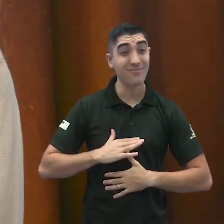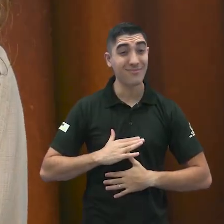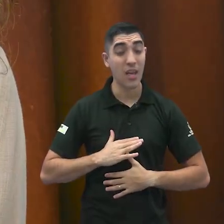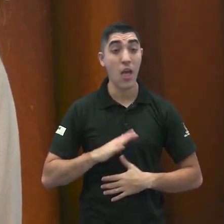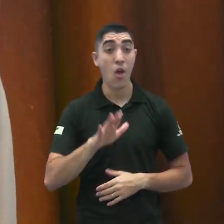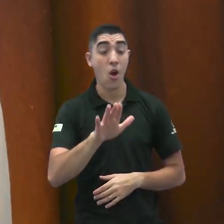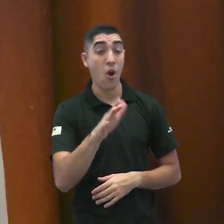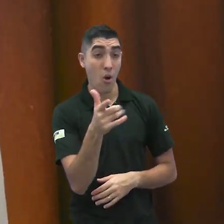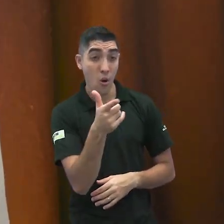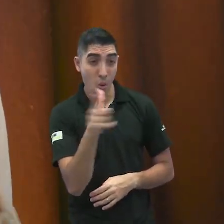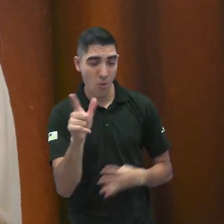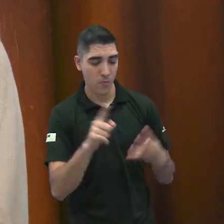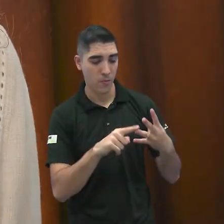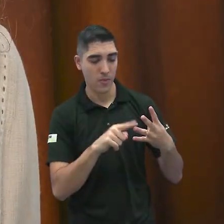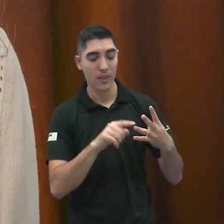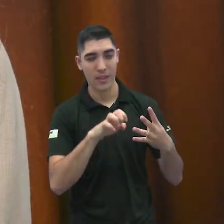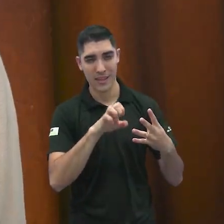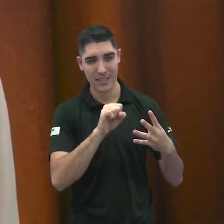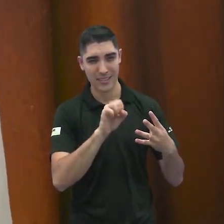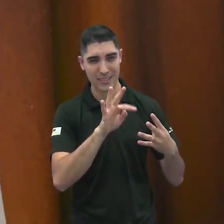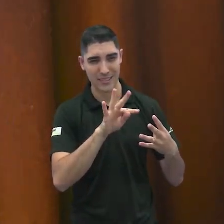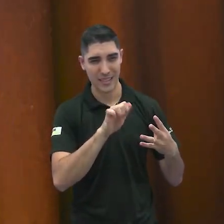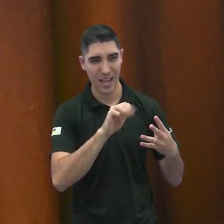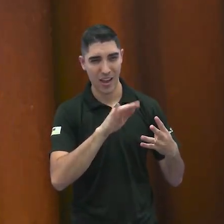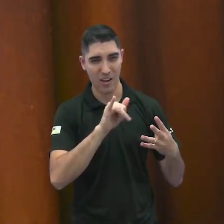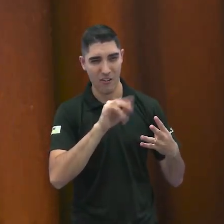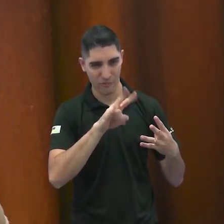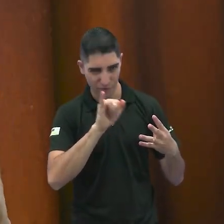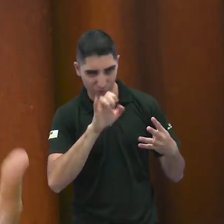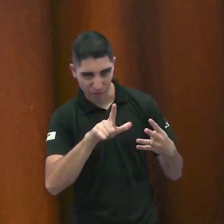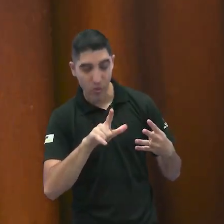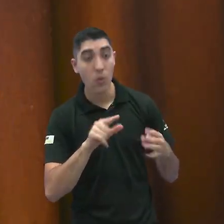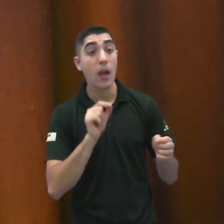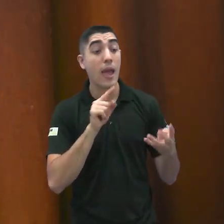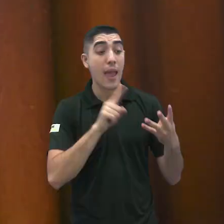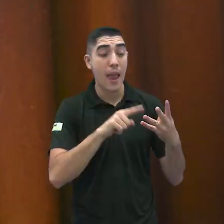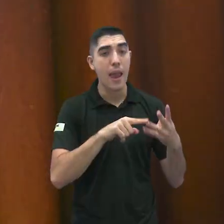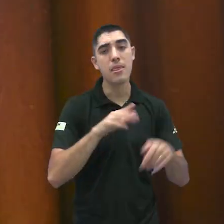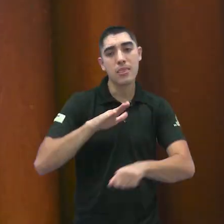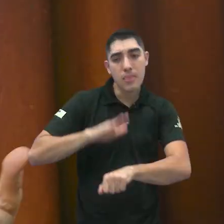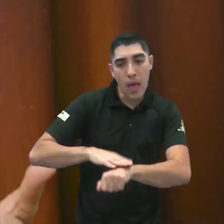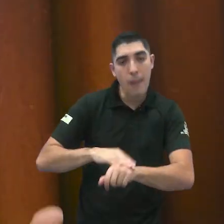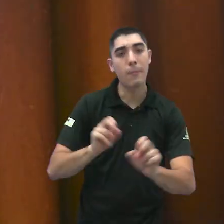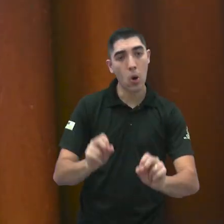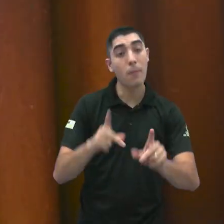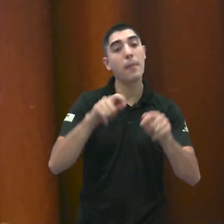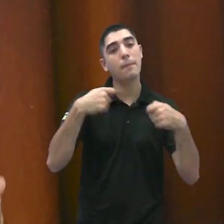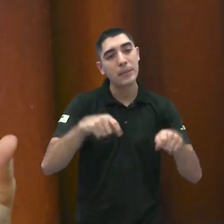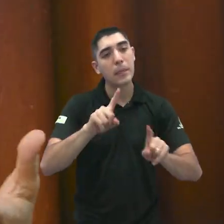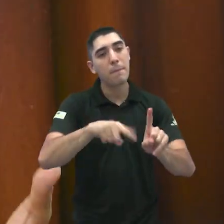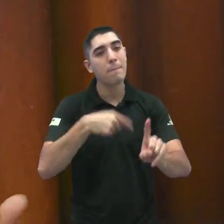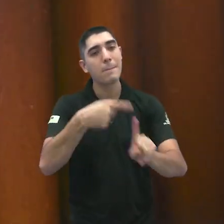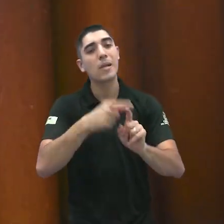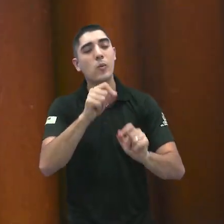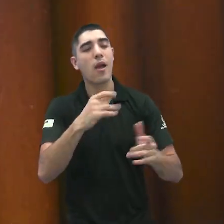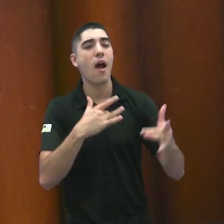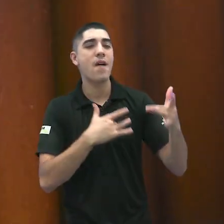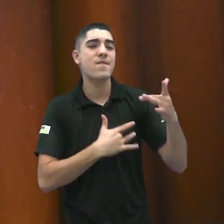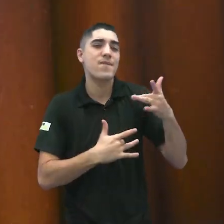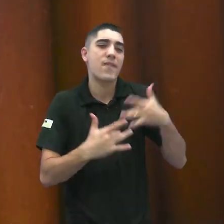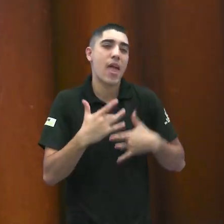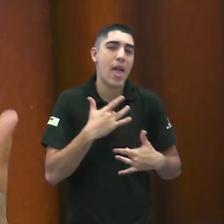o estável, além do tempo, ele precisa do afeto. Ele precisa do cuidado, ele precisa